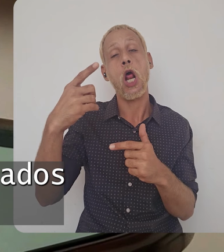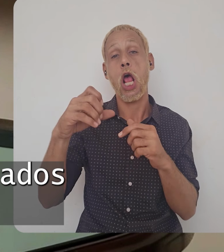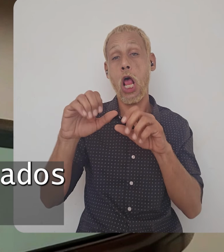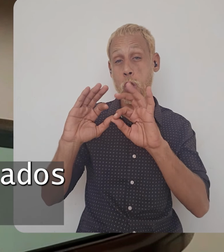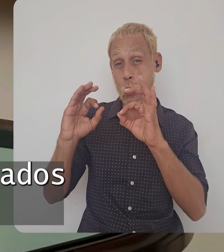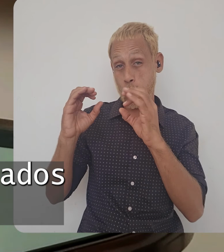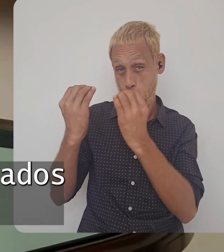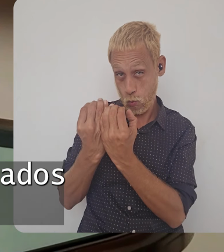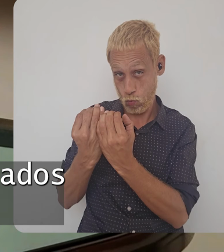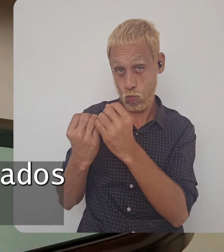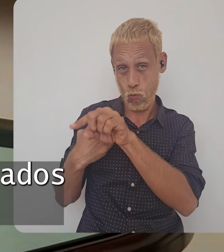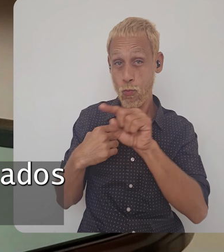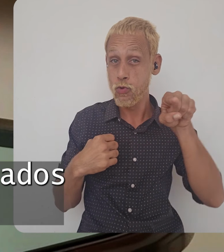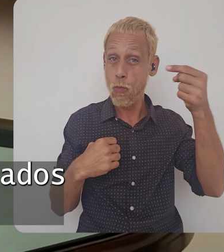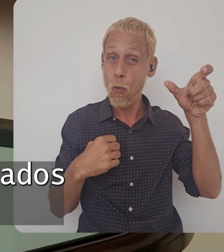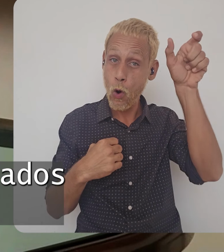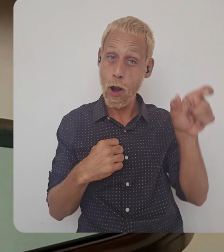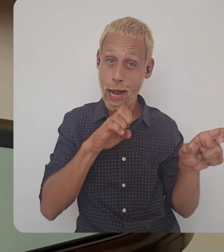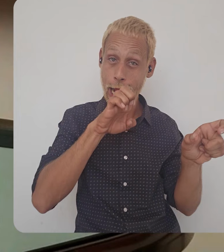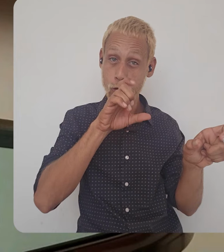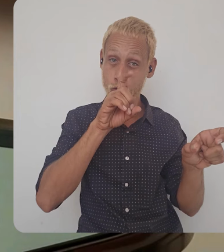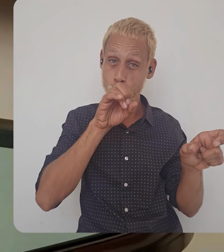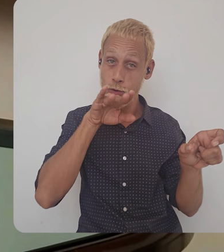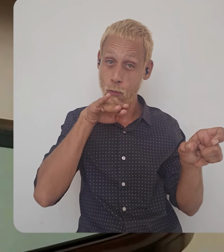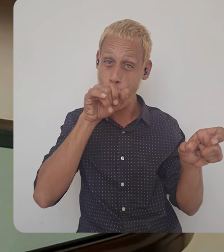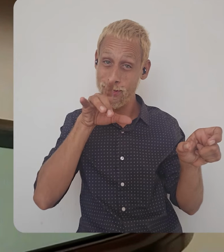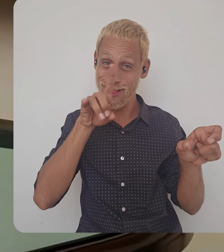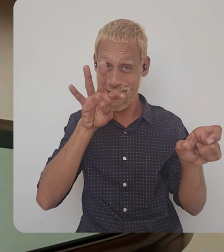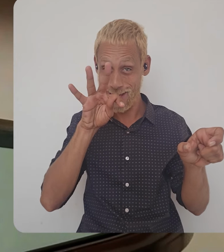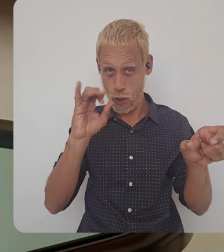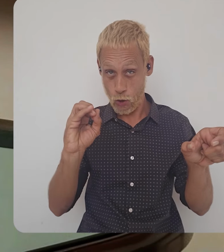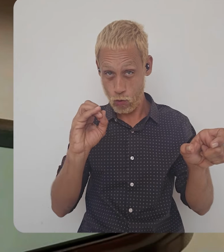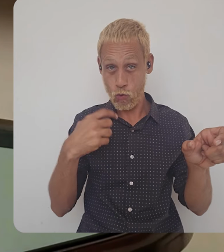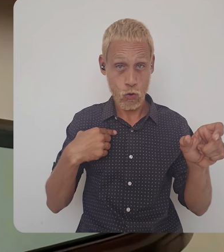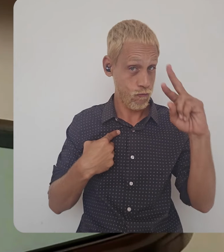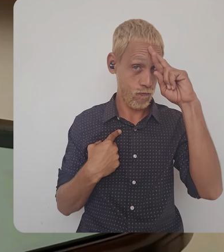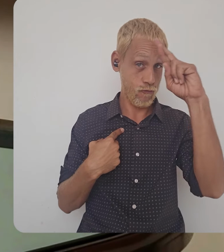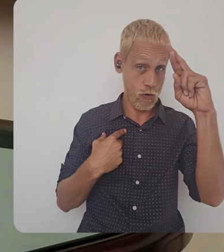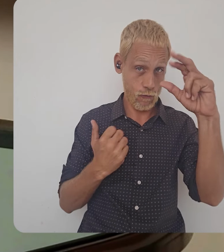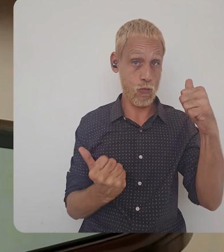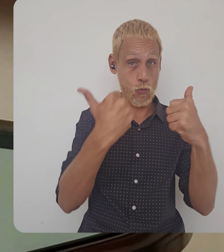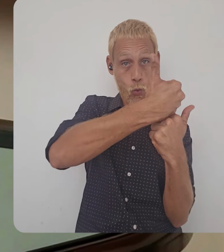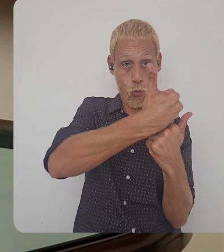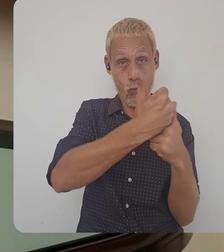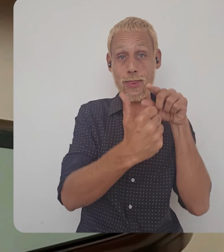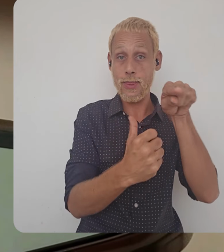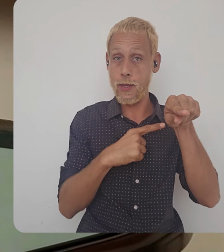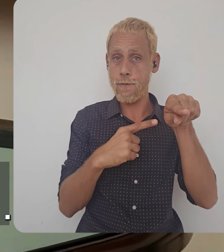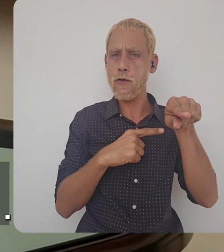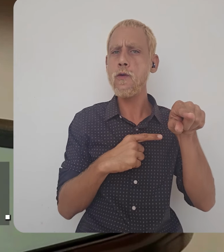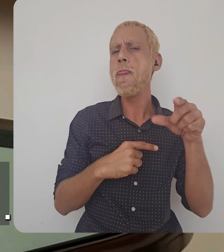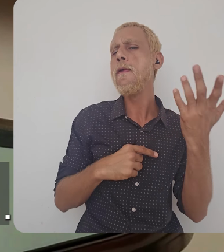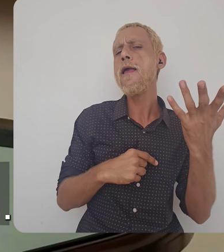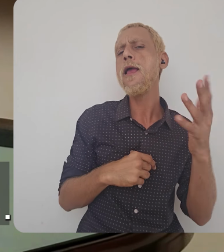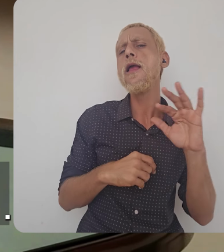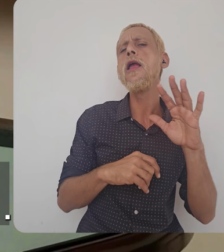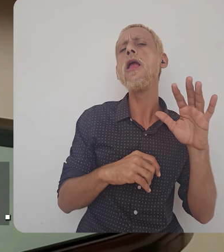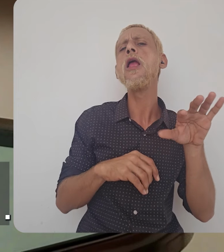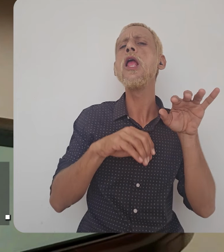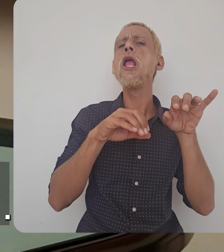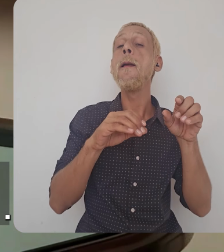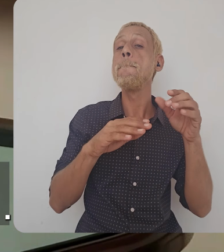que eu entrei, os diários associados que estavam no controle do jornal. Depois, veio o Eduardo Monteiro, que assumiu o comando do Diário de Pernambuco, e